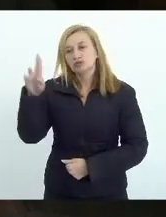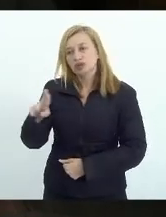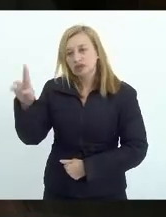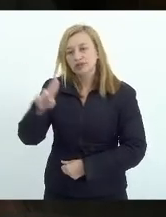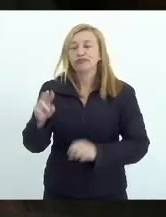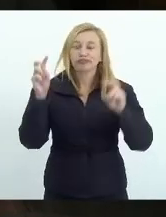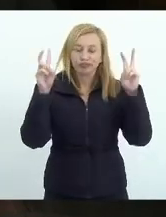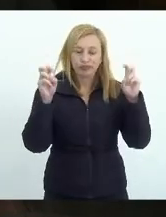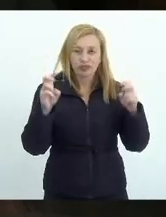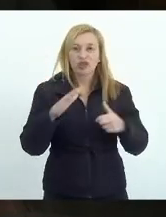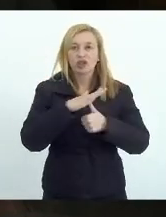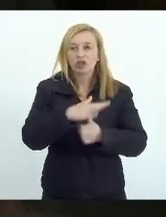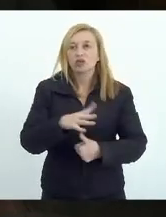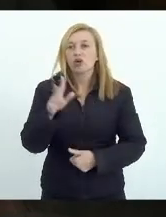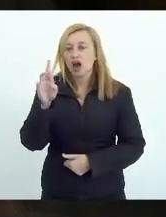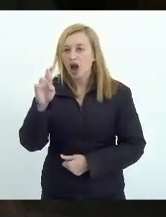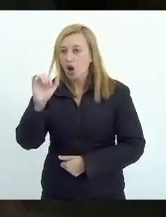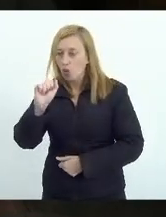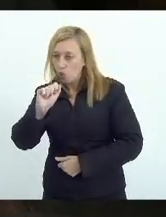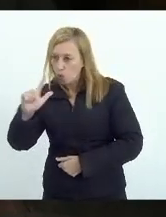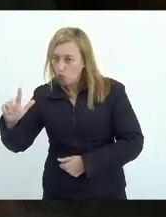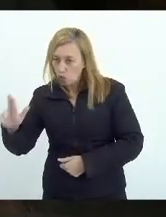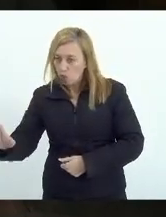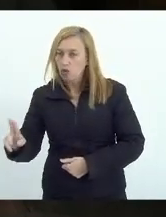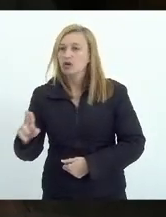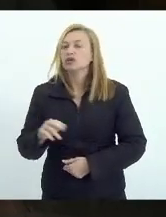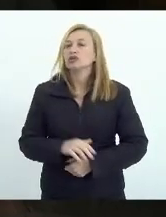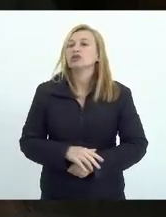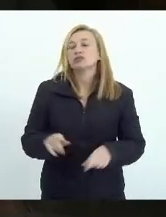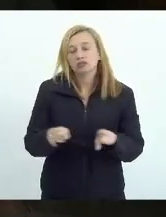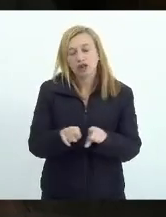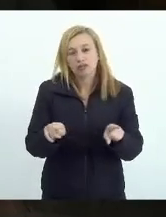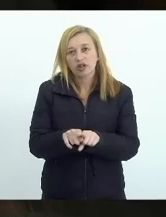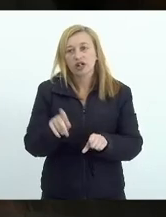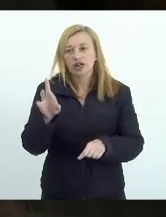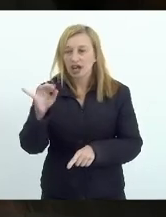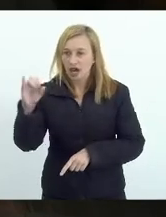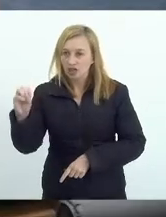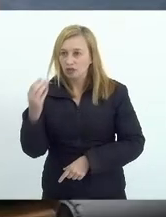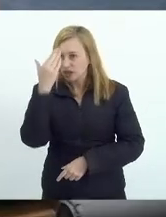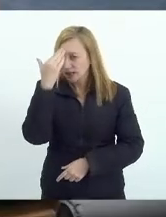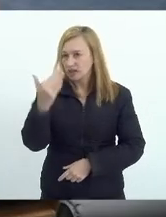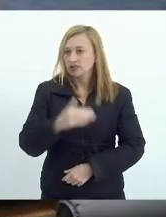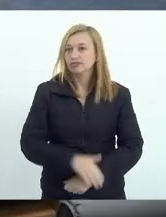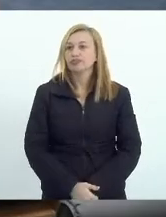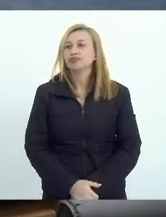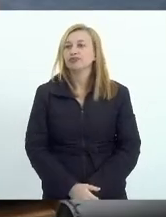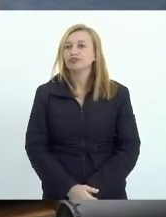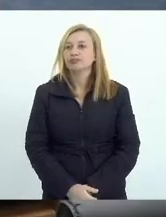caso, com o reitor Raul Palácio, com a reitora Wanda de Moraes, mas também com o Ricardo Lodi. Obrigado.